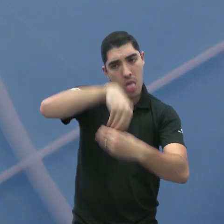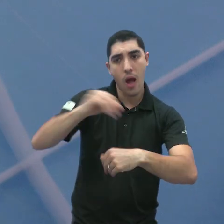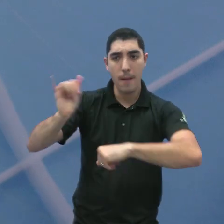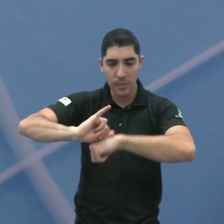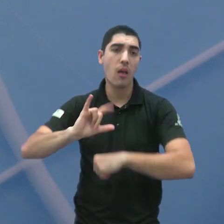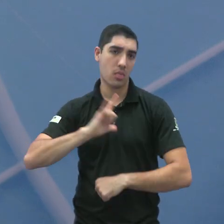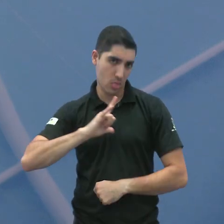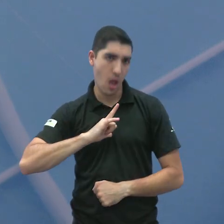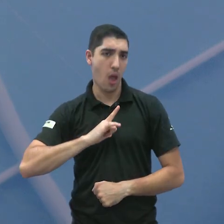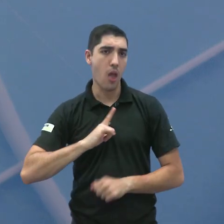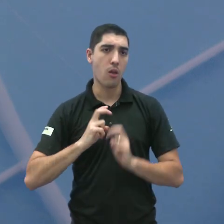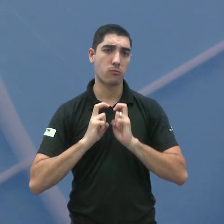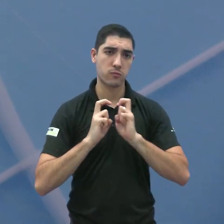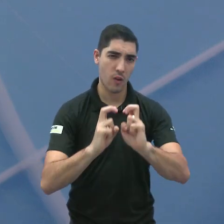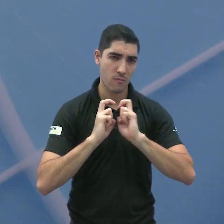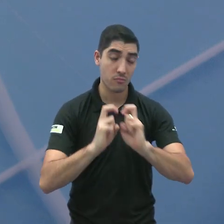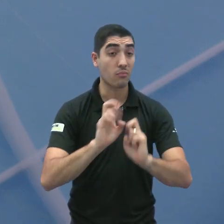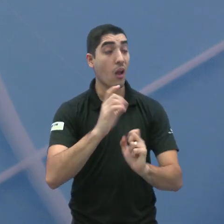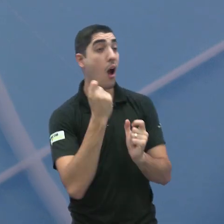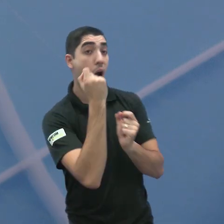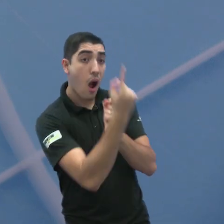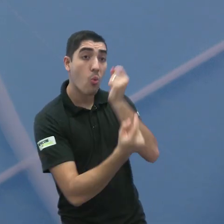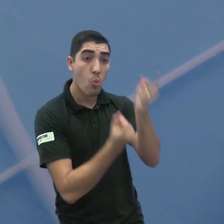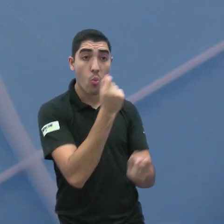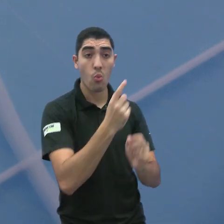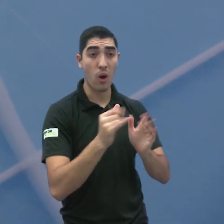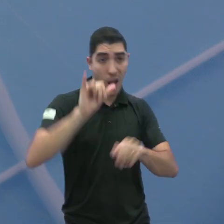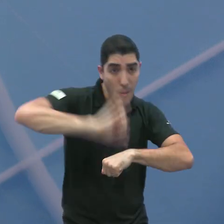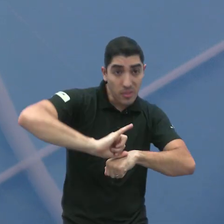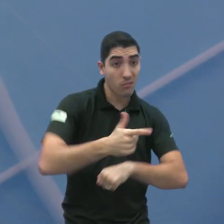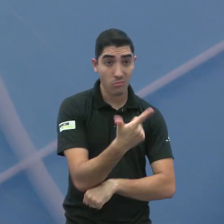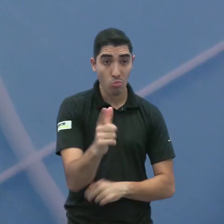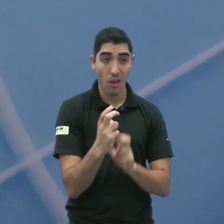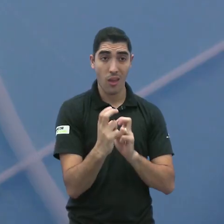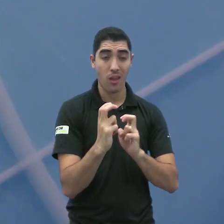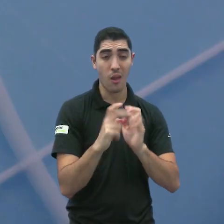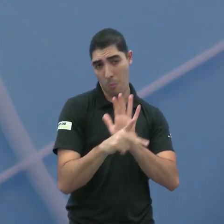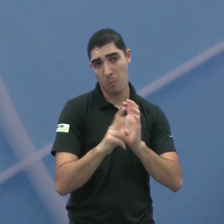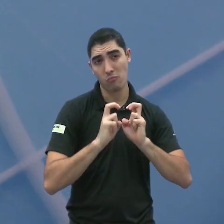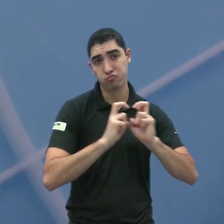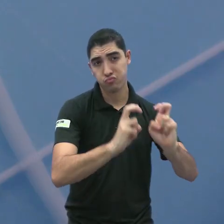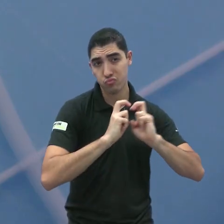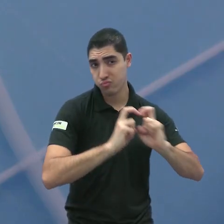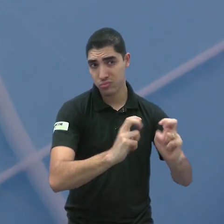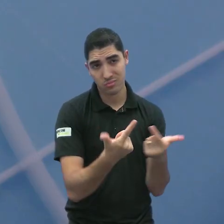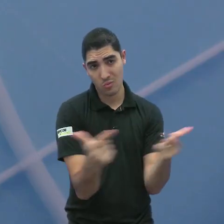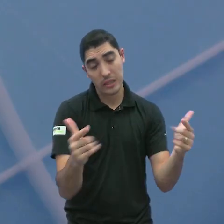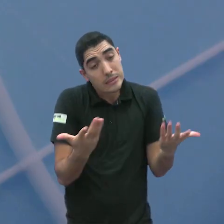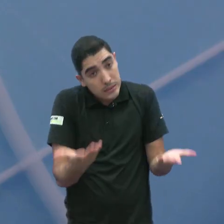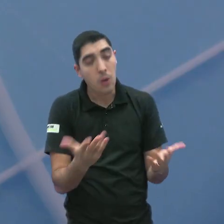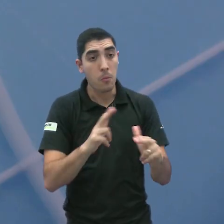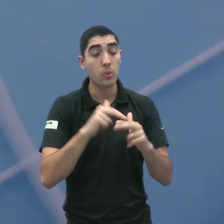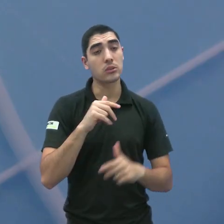tem até capitais que ainda nem têm o seu transporte ferroviário. Eu acho que tem muito a ser